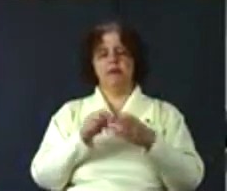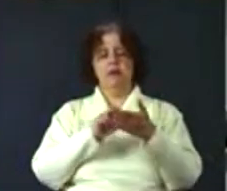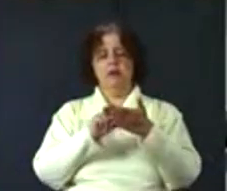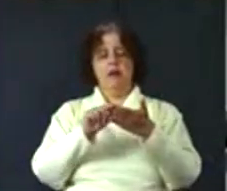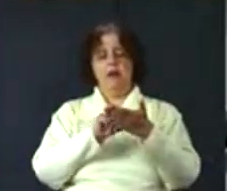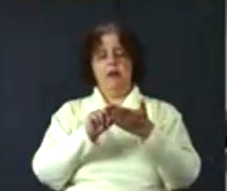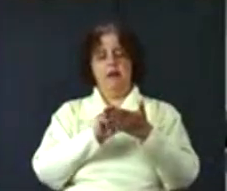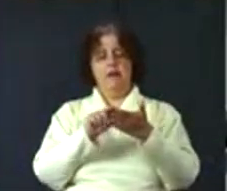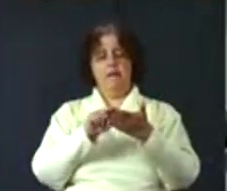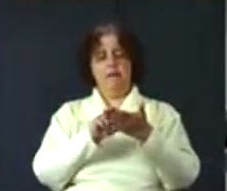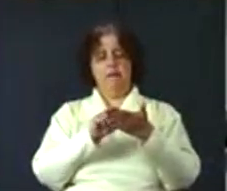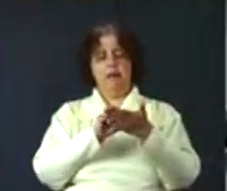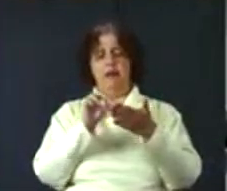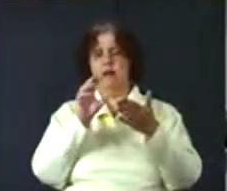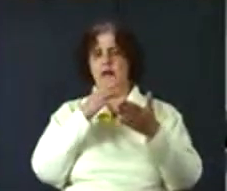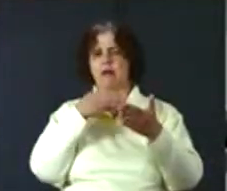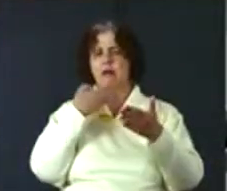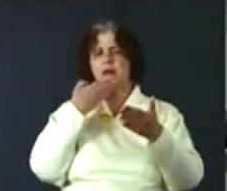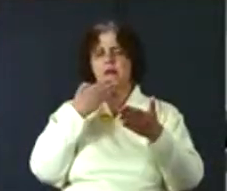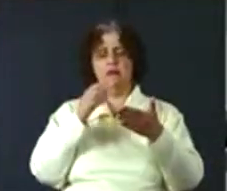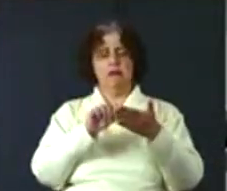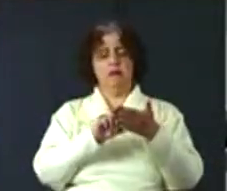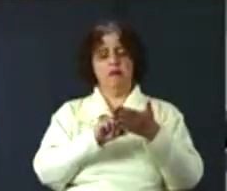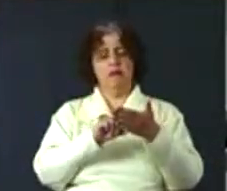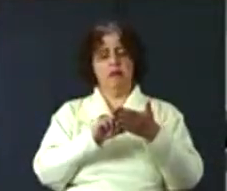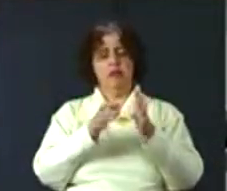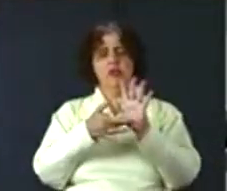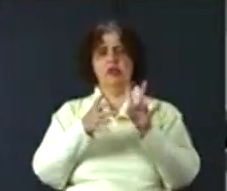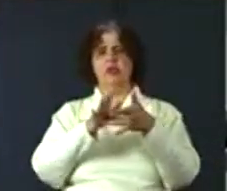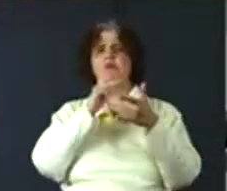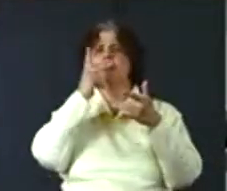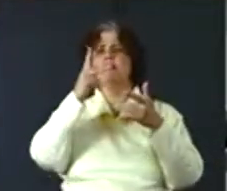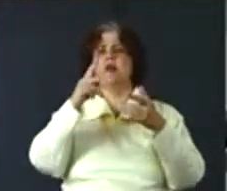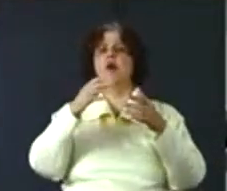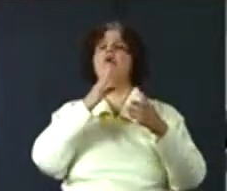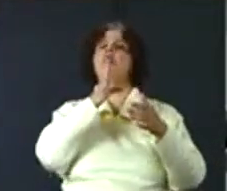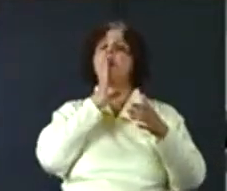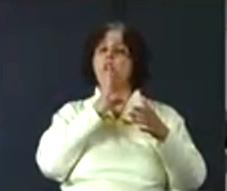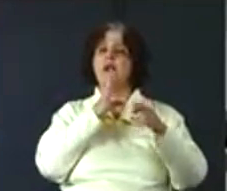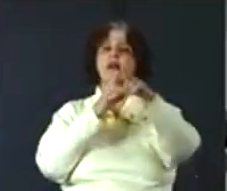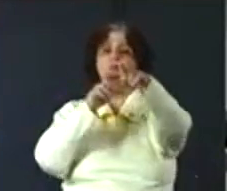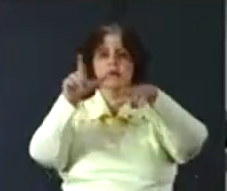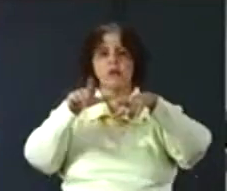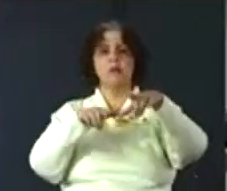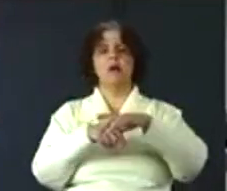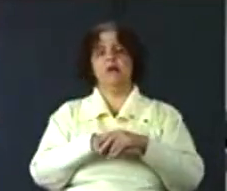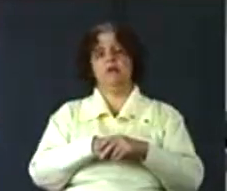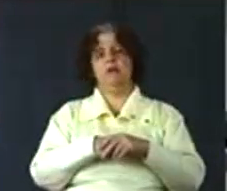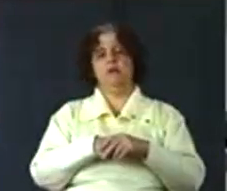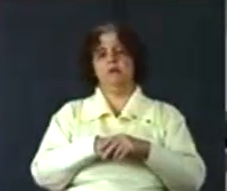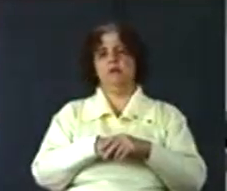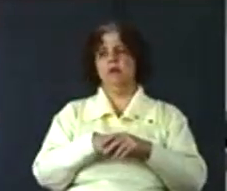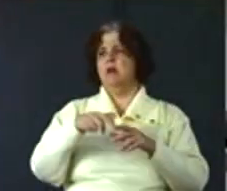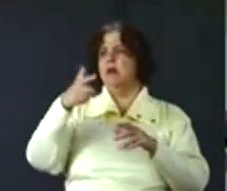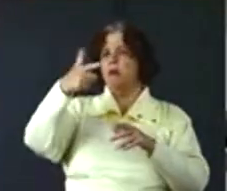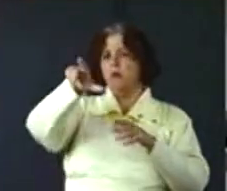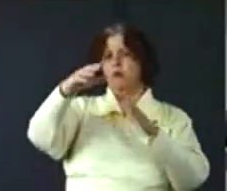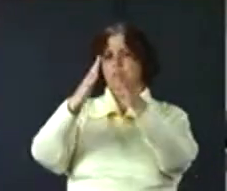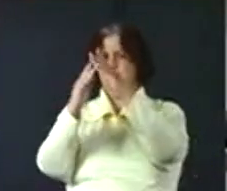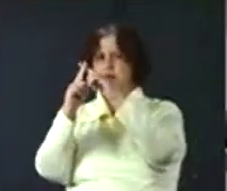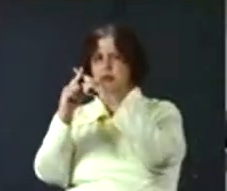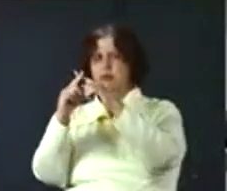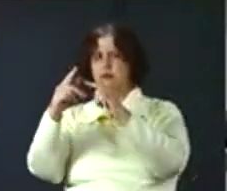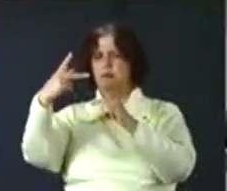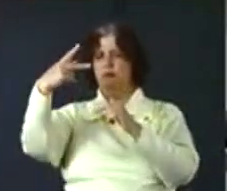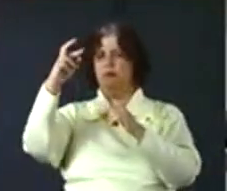obras. Somente na carta de Esmirna e na carta de Pérgamo, ele utiliza uma outra forma. A